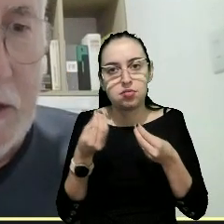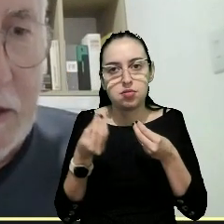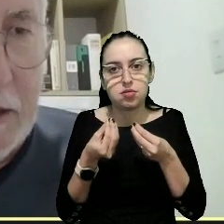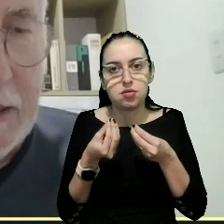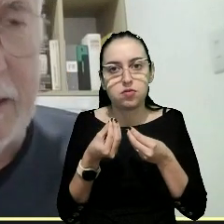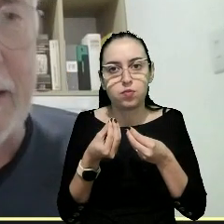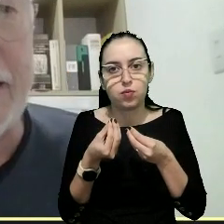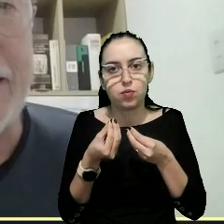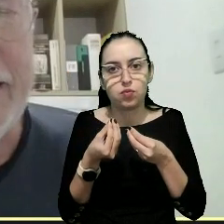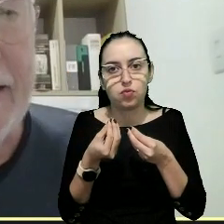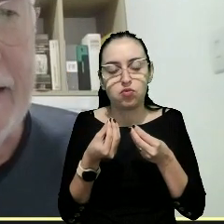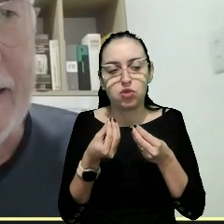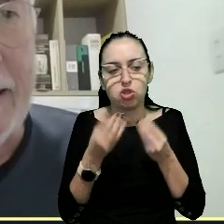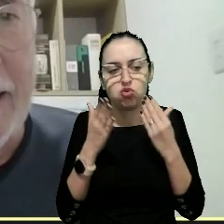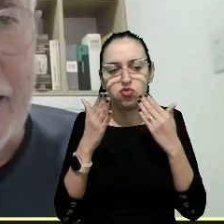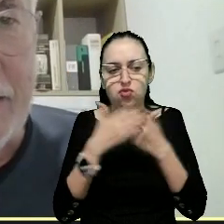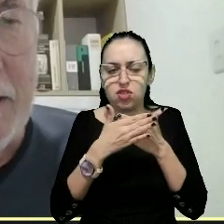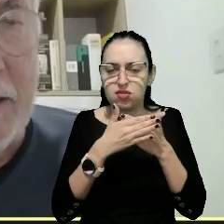tipo